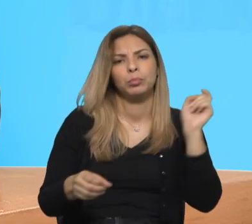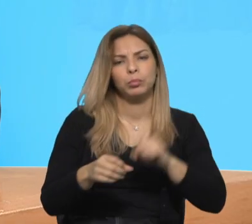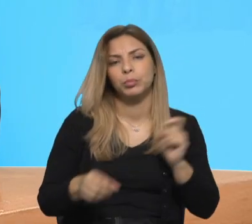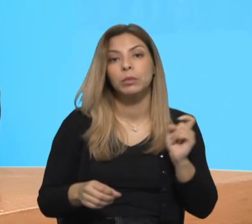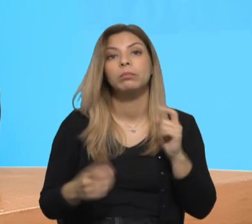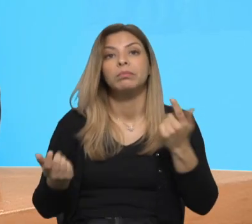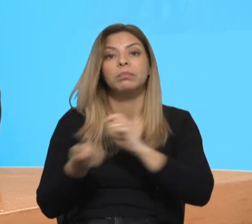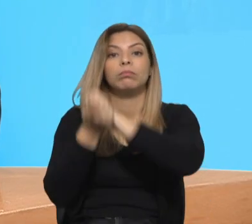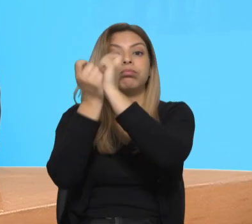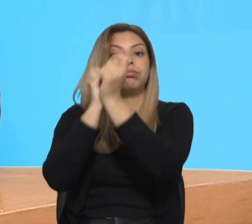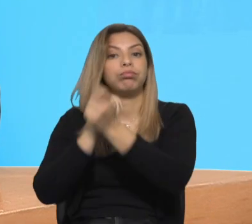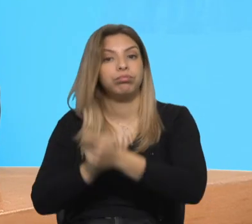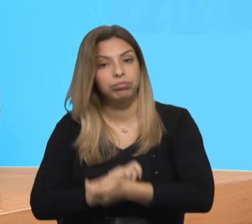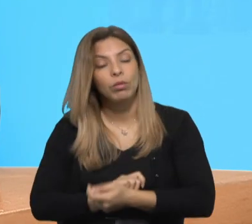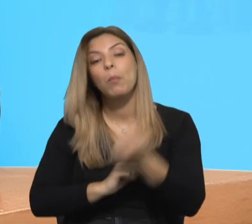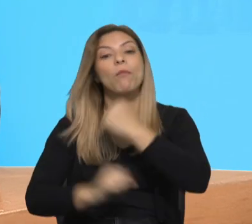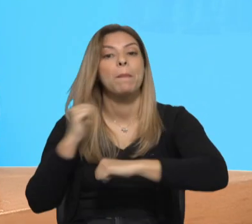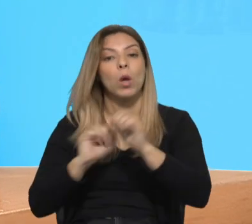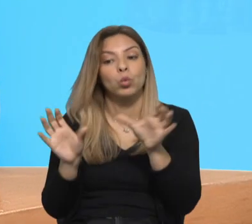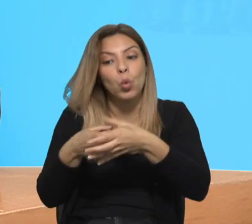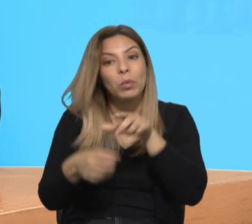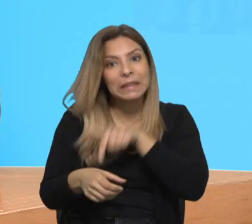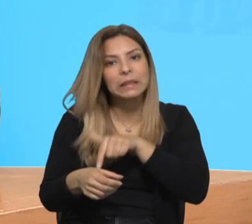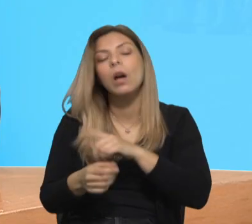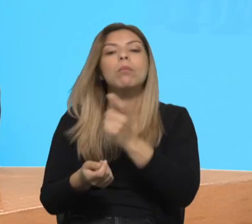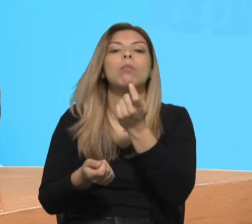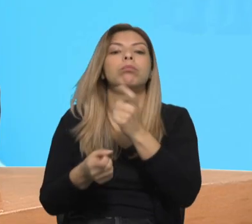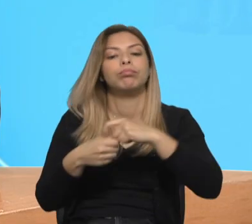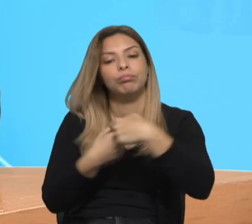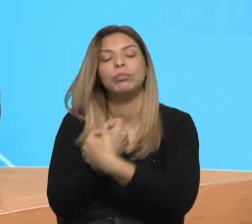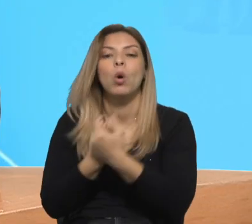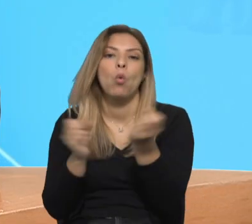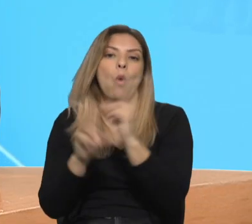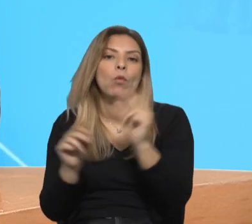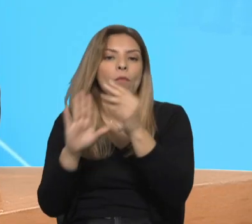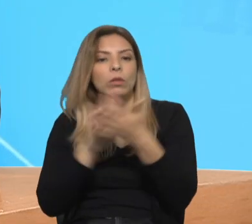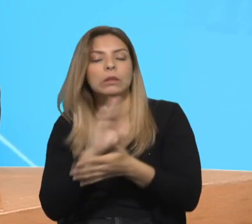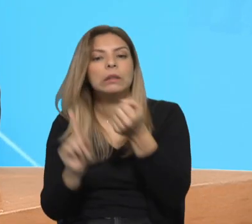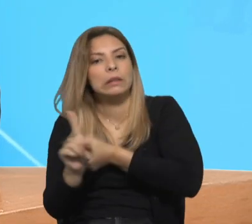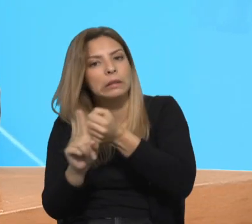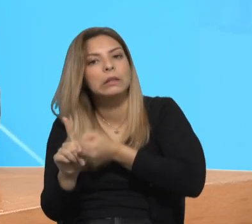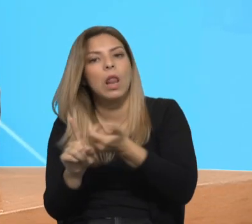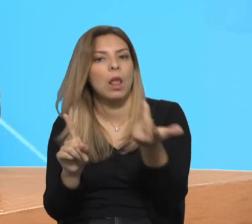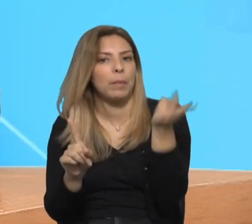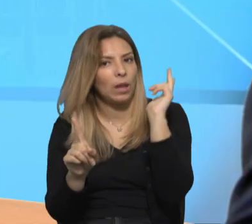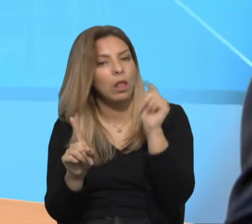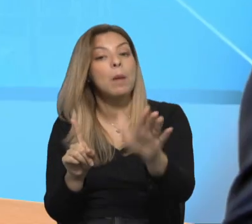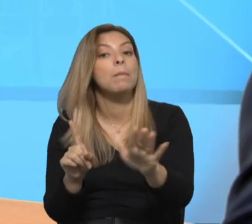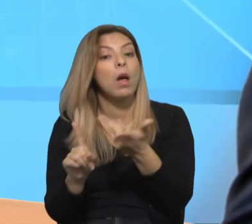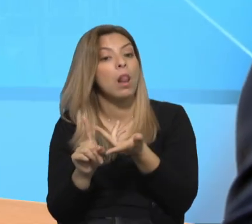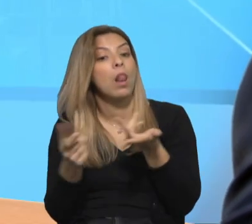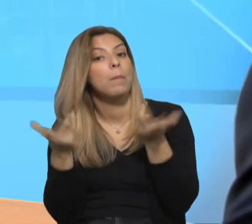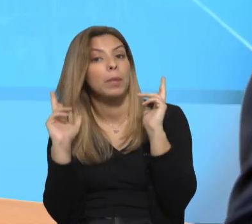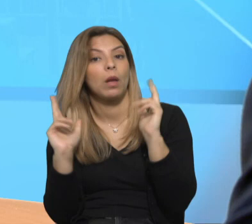se reconstituir e continuar a luta pela liberdade, que a liberdade não era